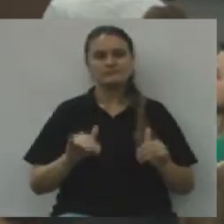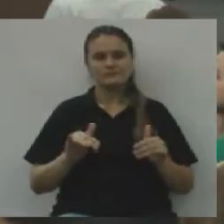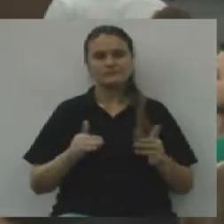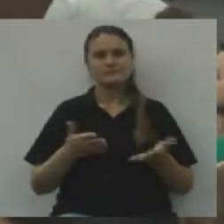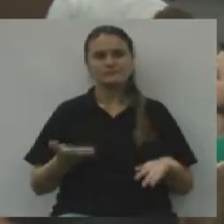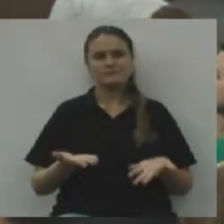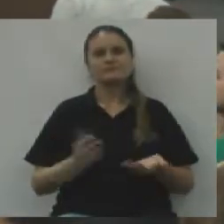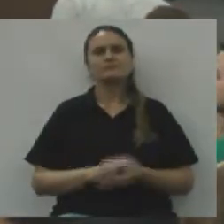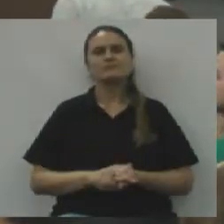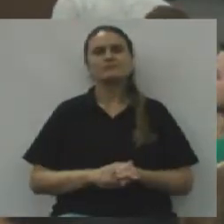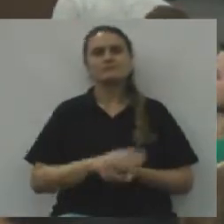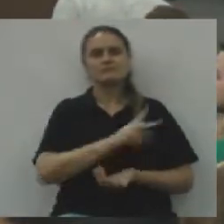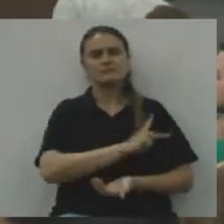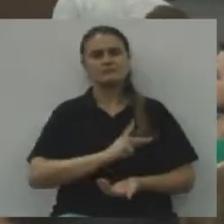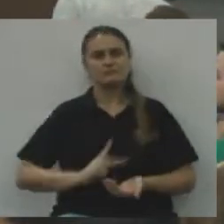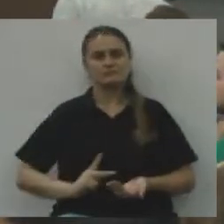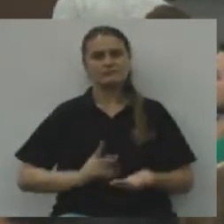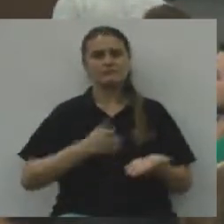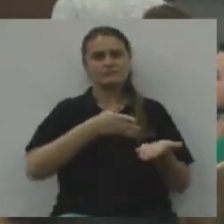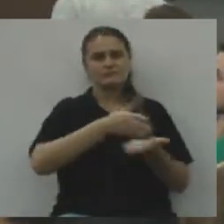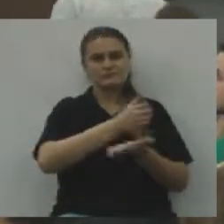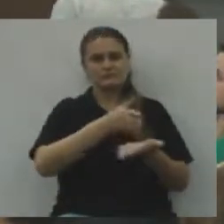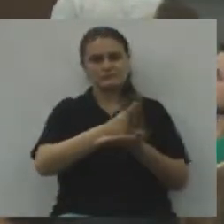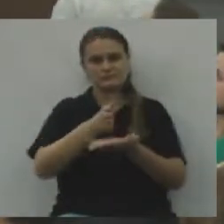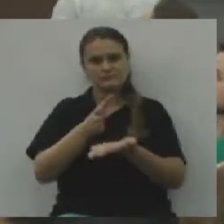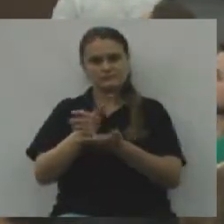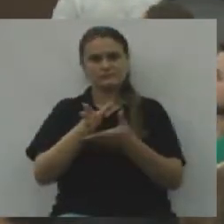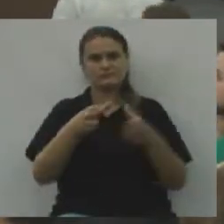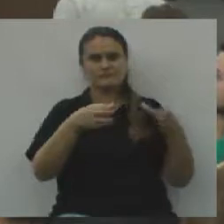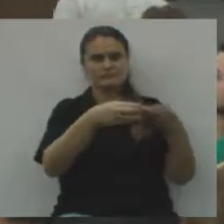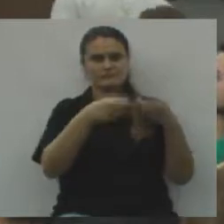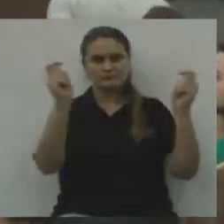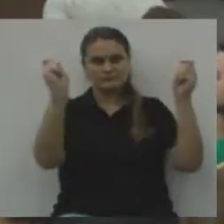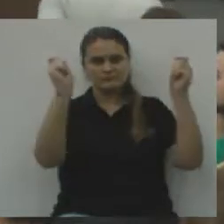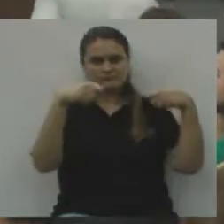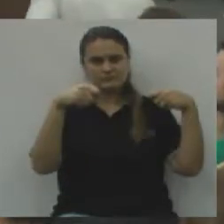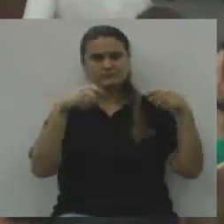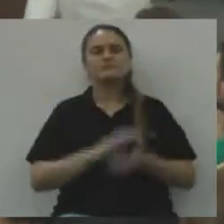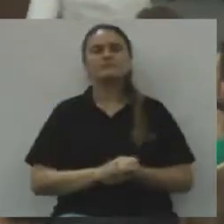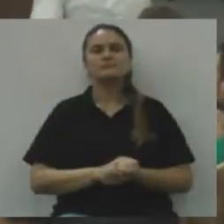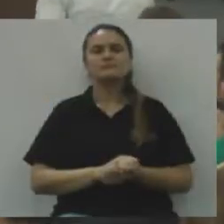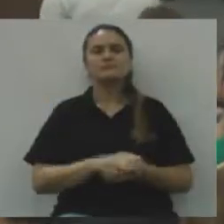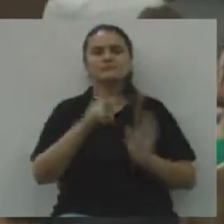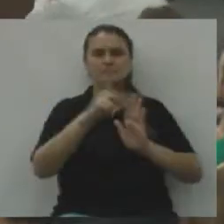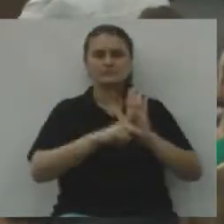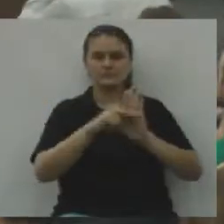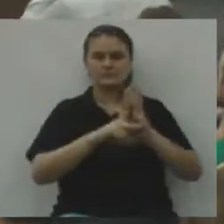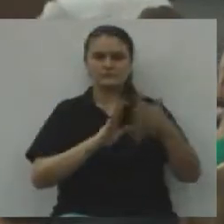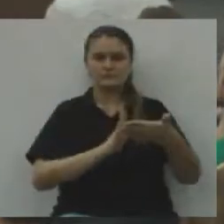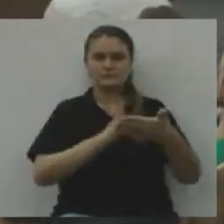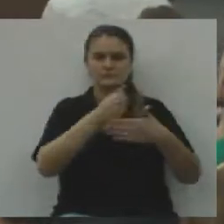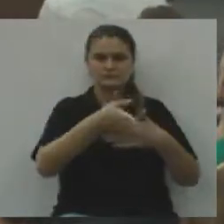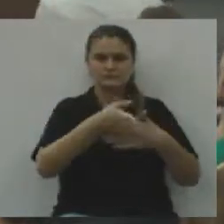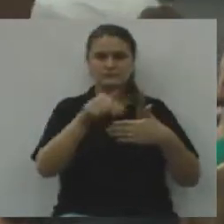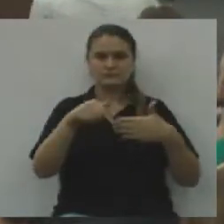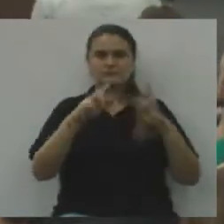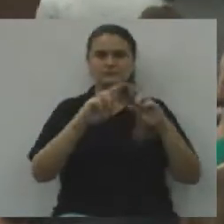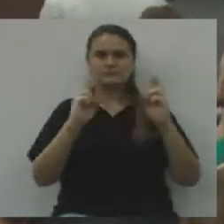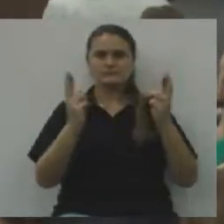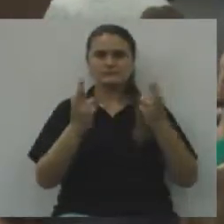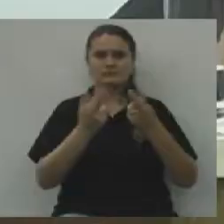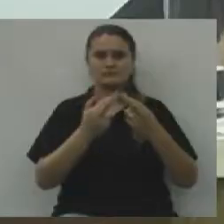expediente. Então, esta presidência despacha as indicações aos órgãos competentes e os projetos que deram entrada nesta